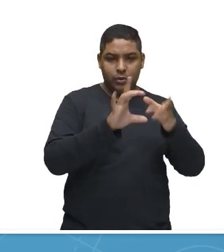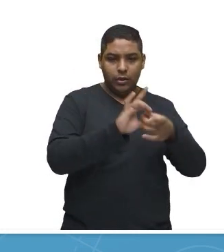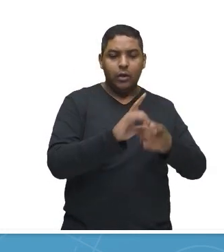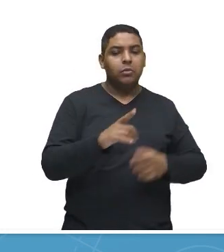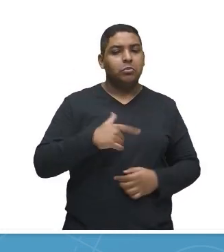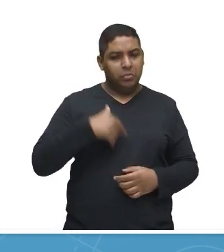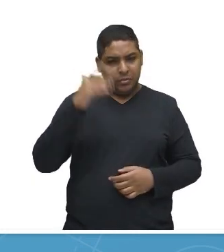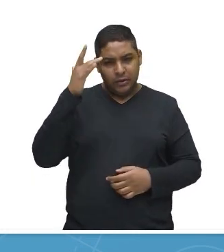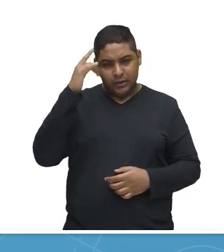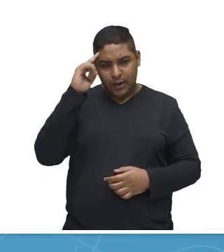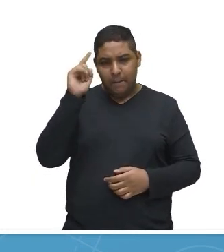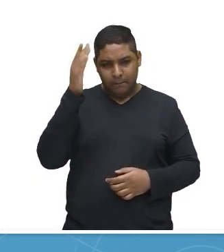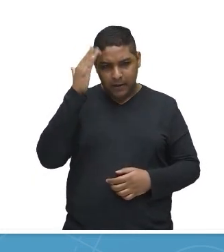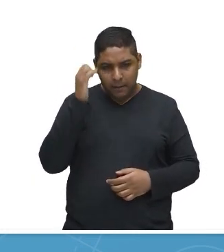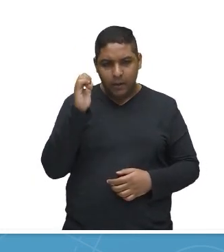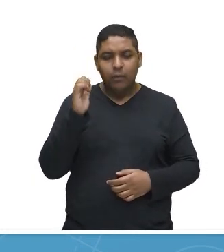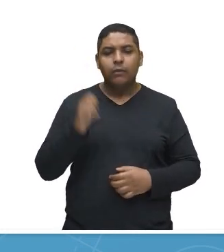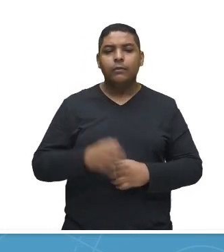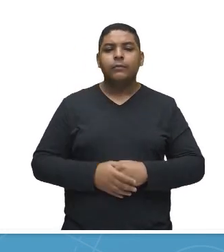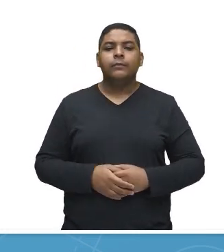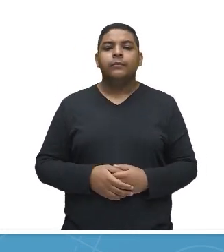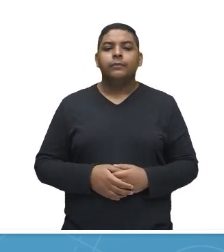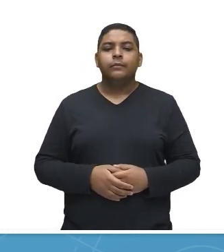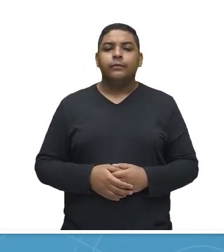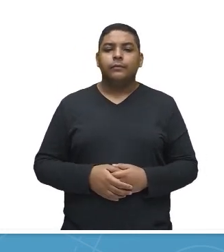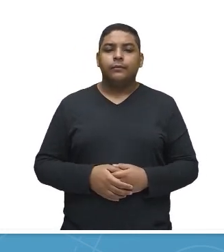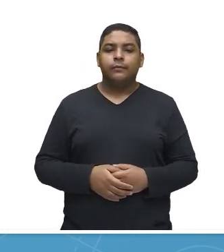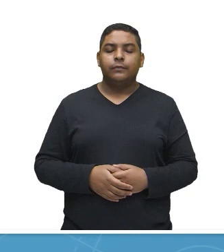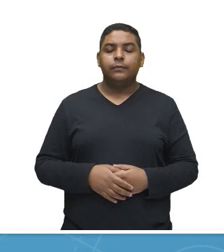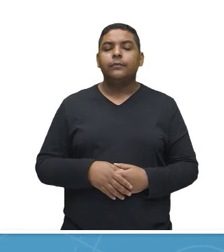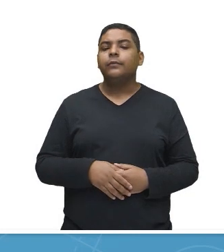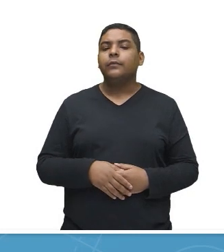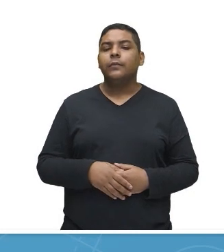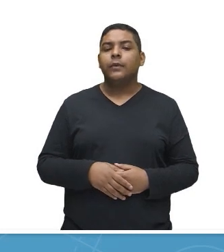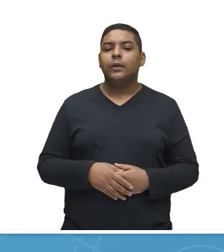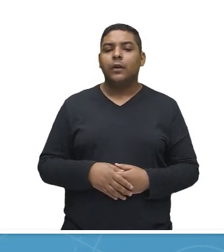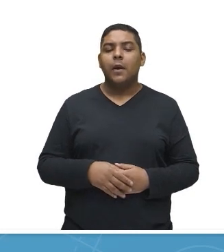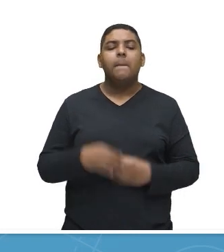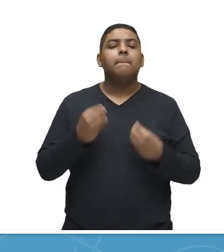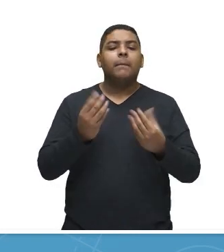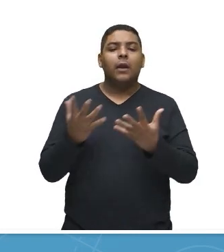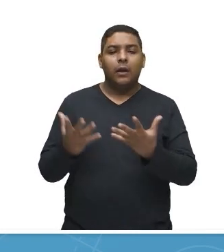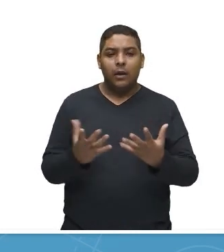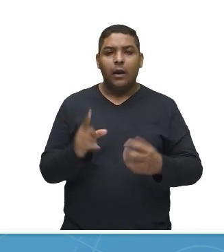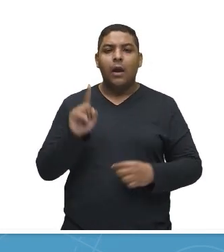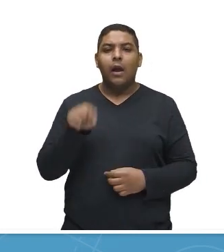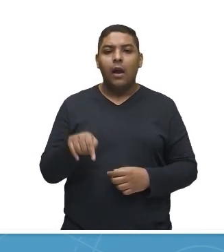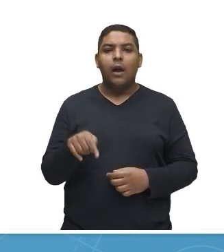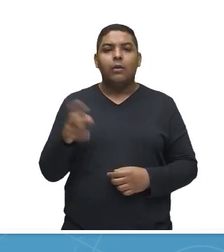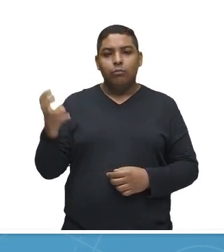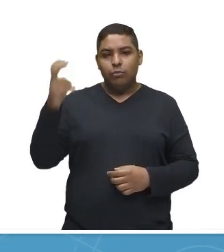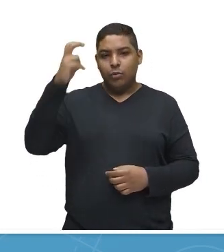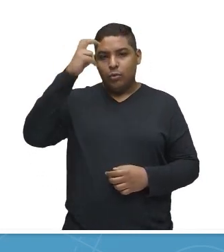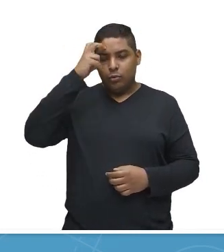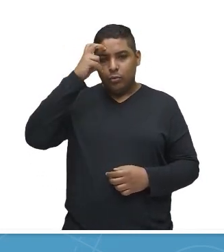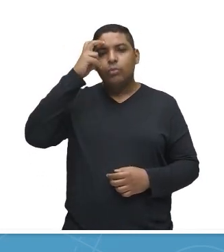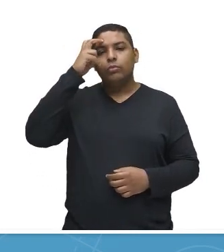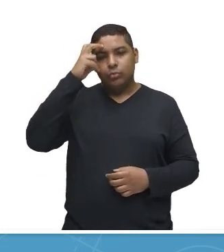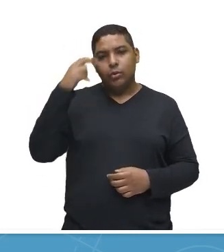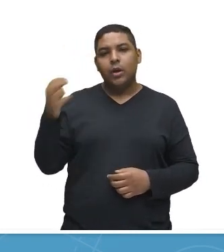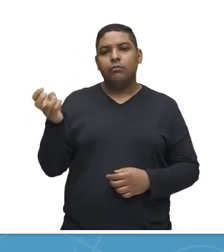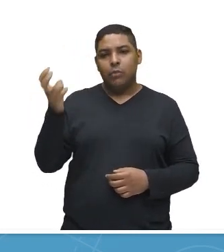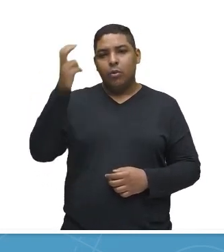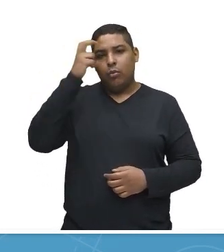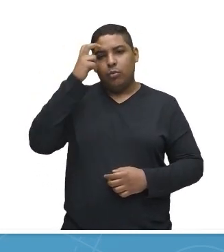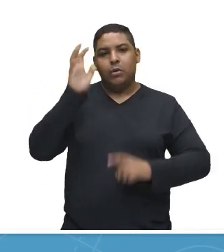E assim como nos demais eventos, ele serve para quê? Para cultuar aquela cultura, para demonstrar a